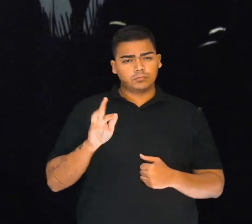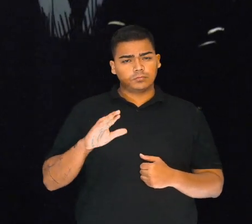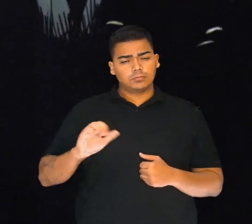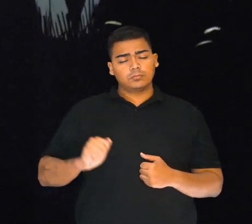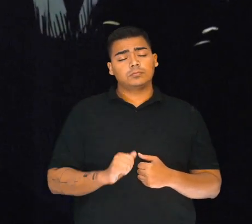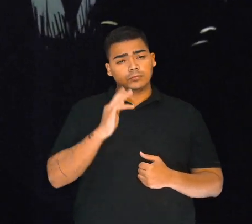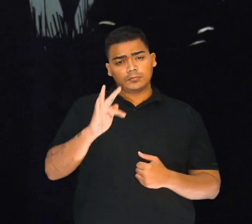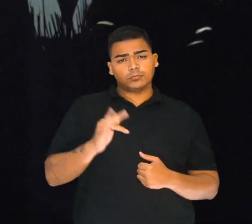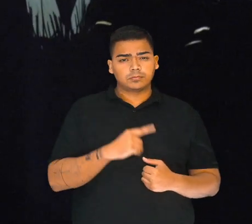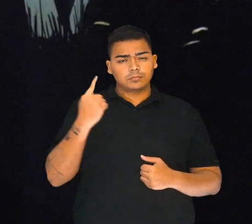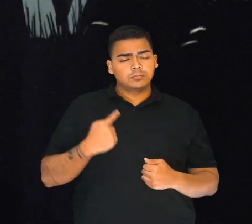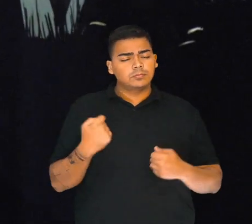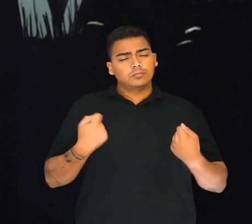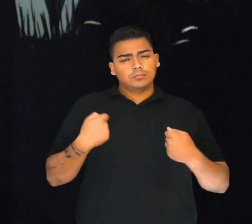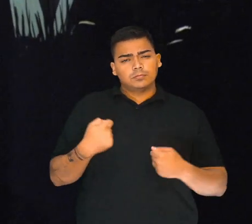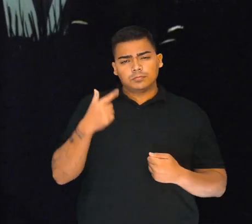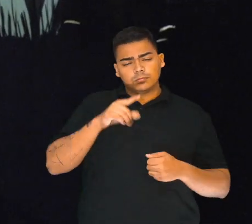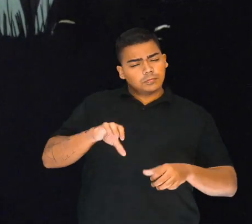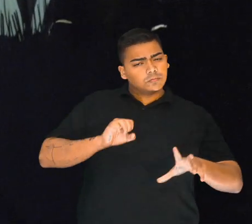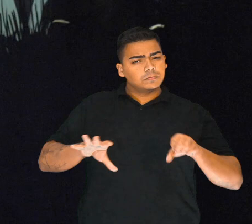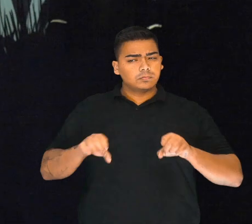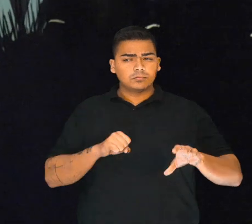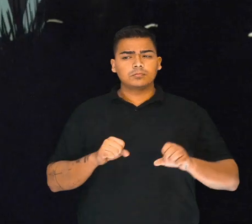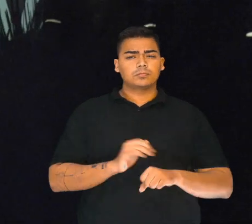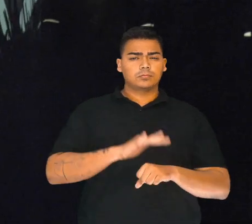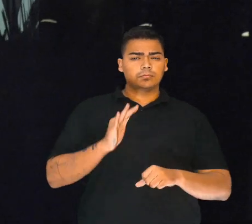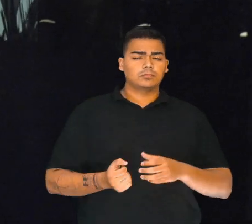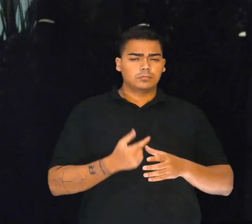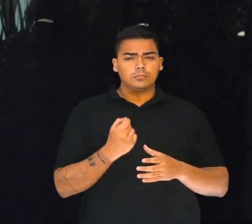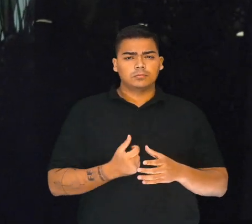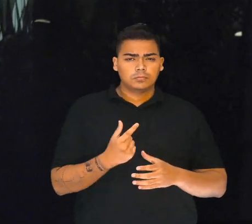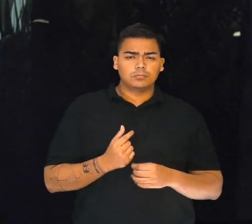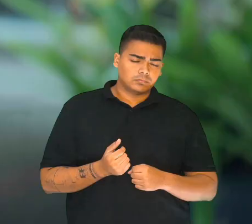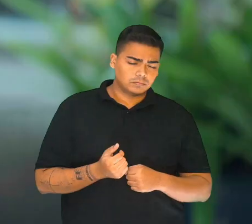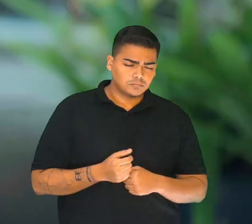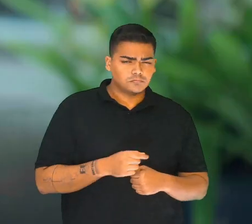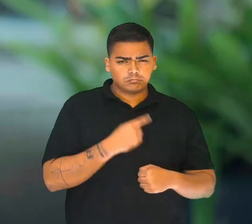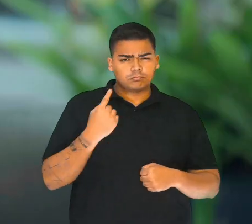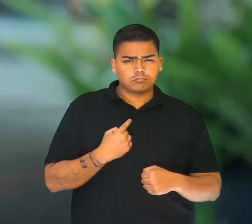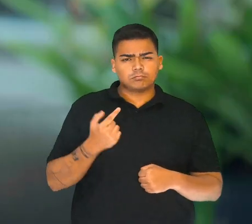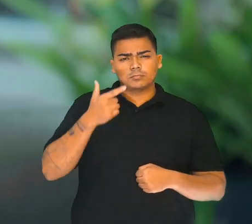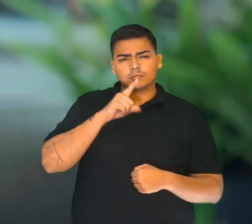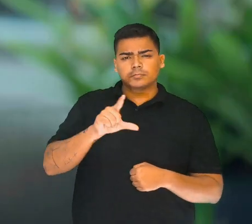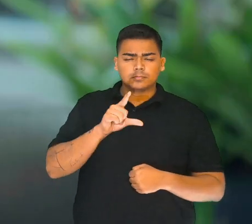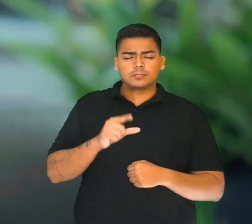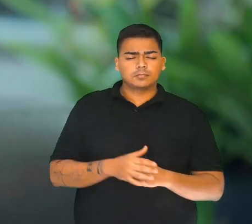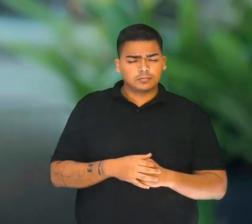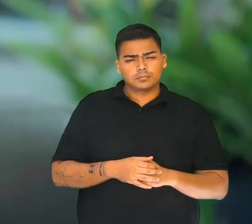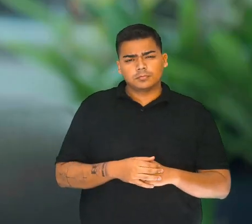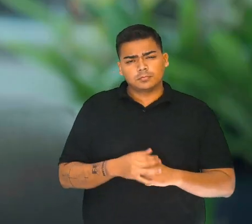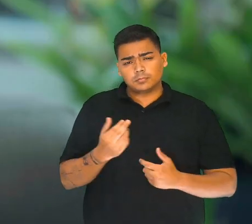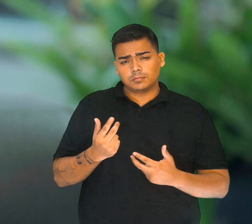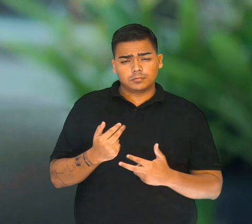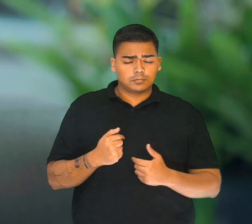o futuro é de agregar mais startups e ter um ambiente favorável. A gente vai conseguir isso